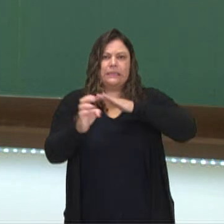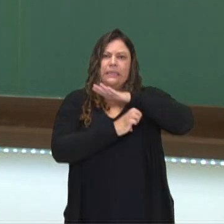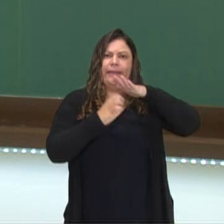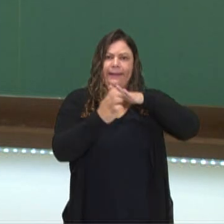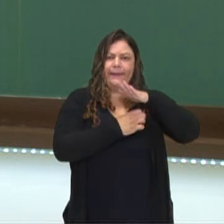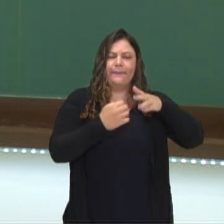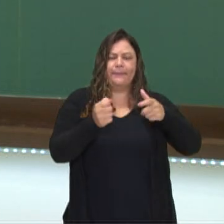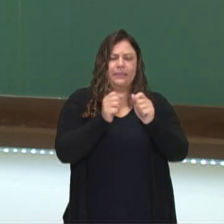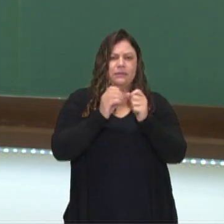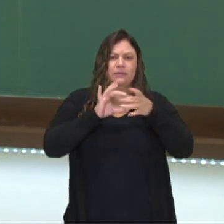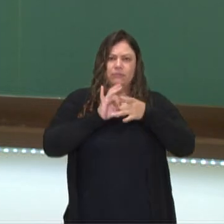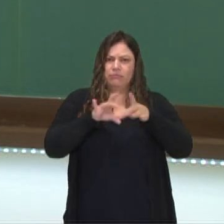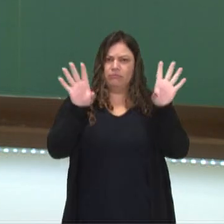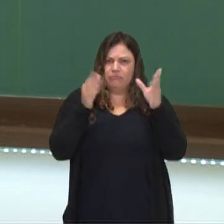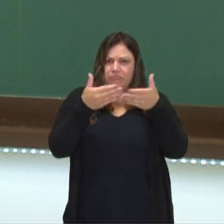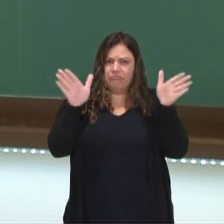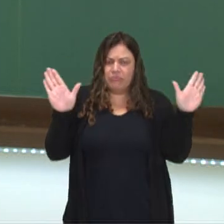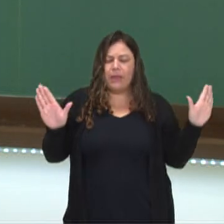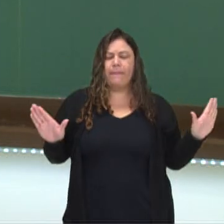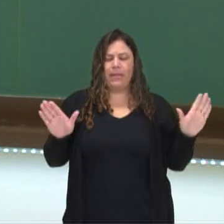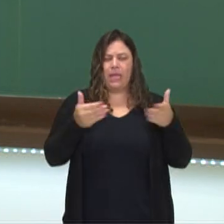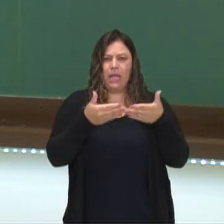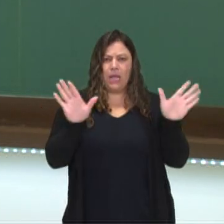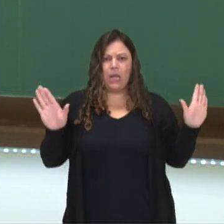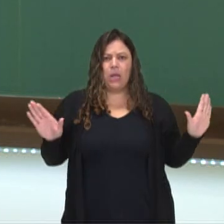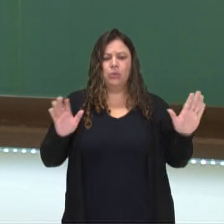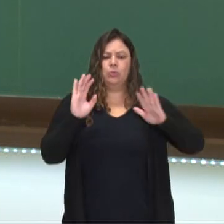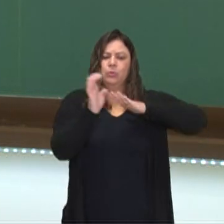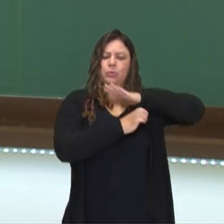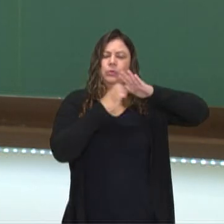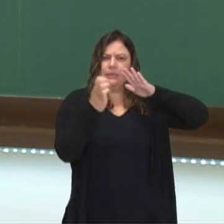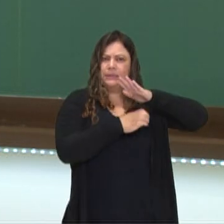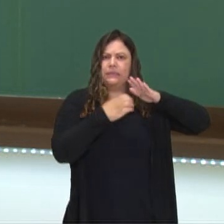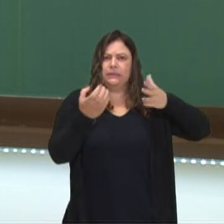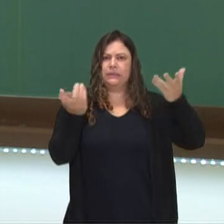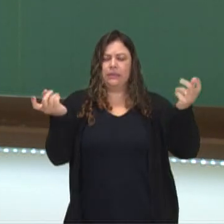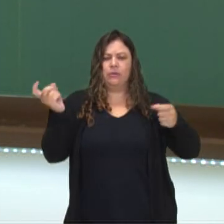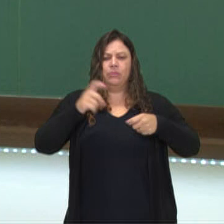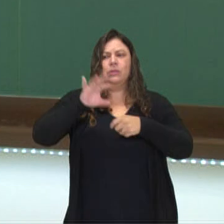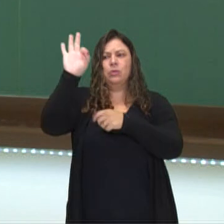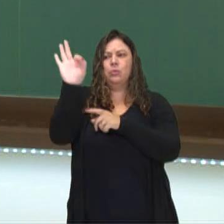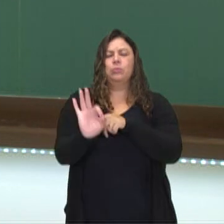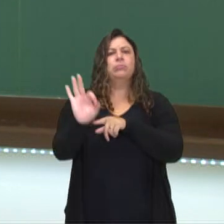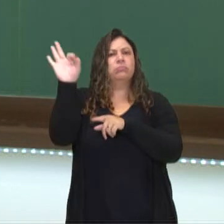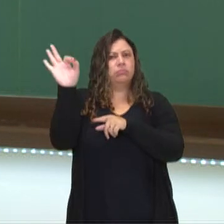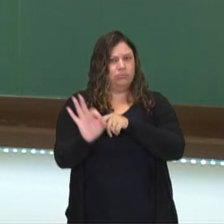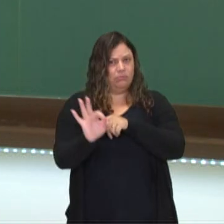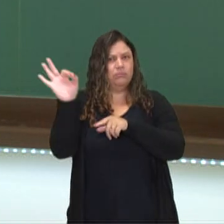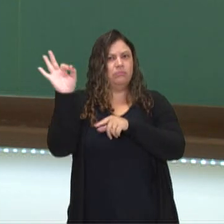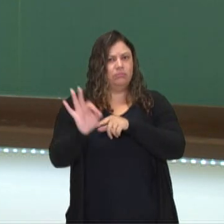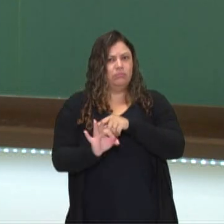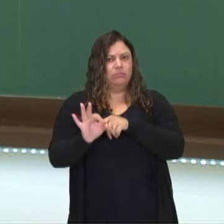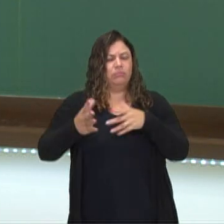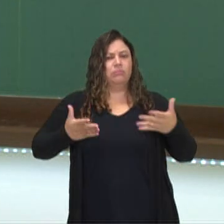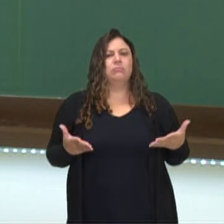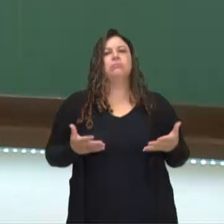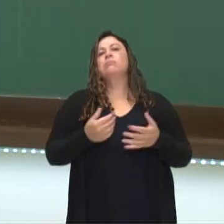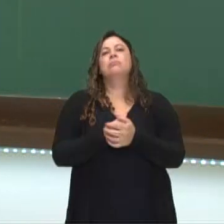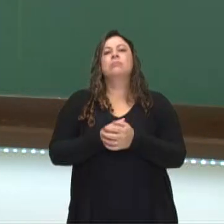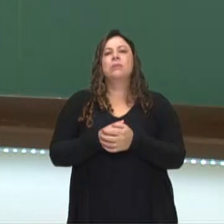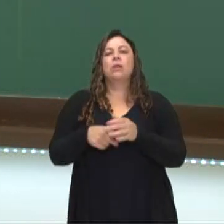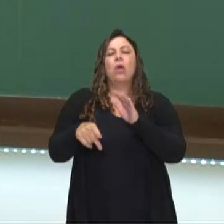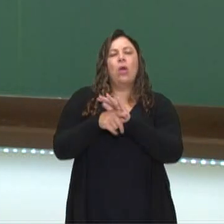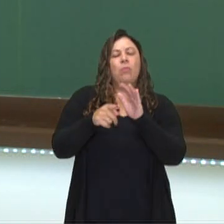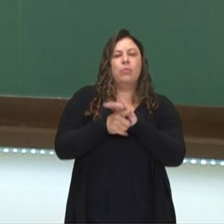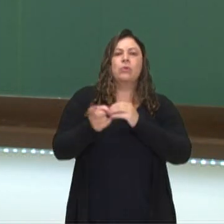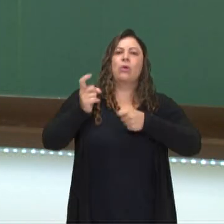seu capital aberto, significa que esta empresa colocou um percentual do seu